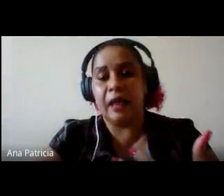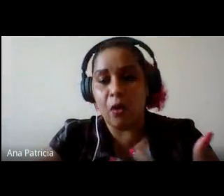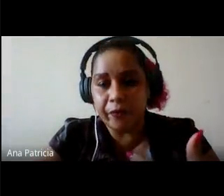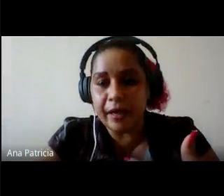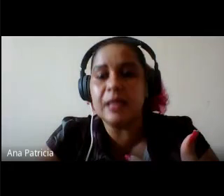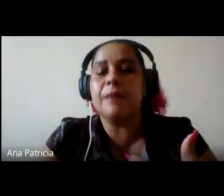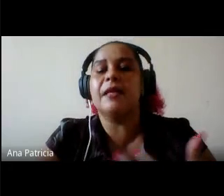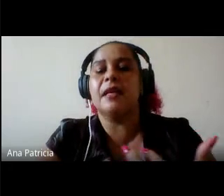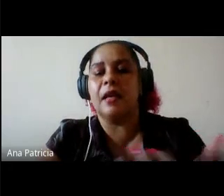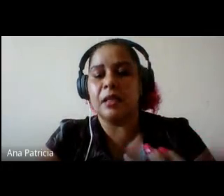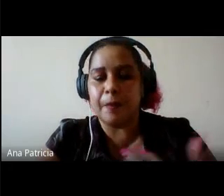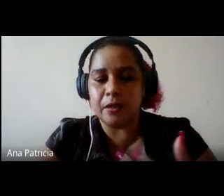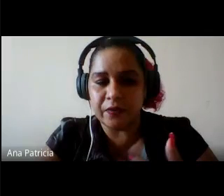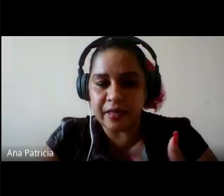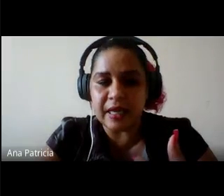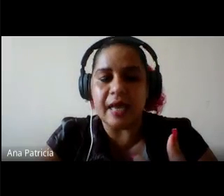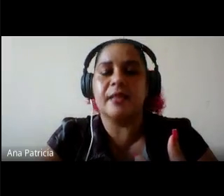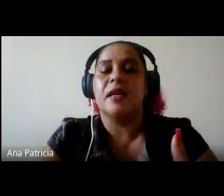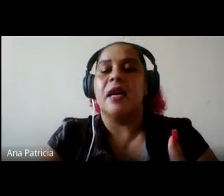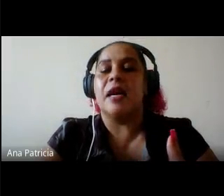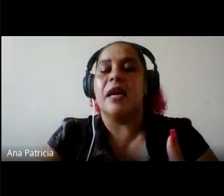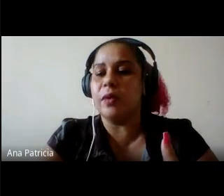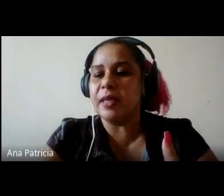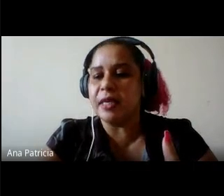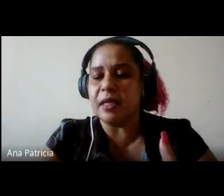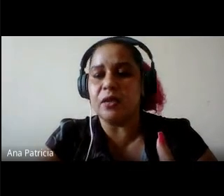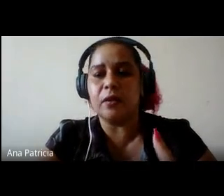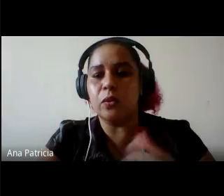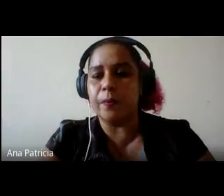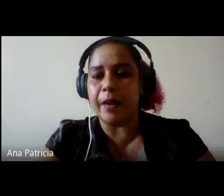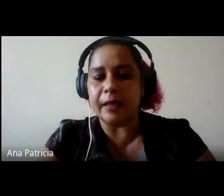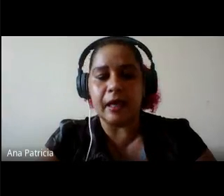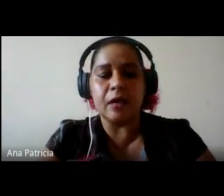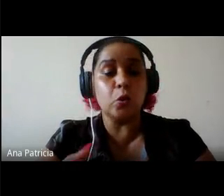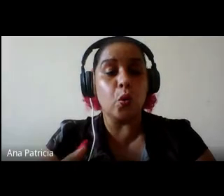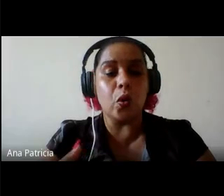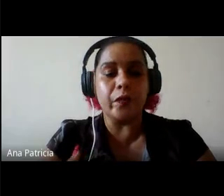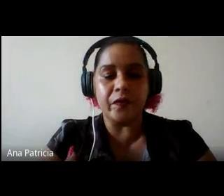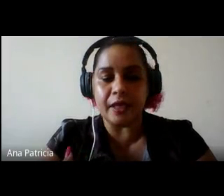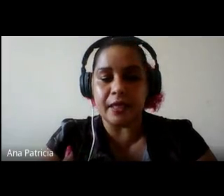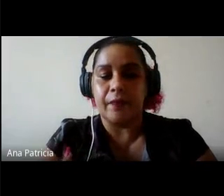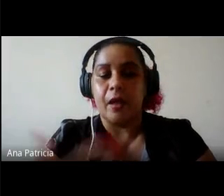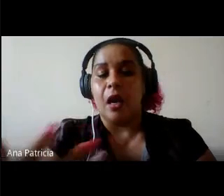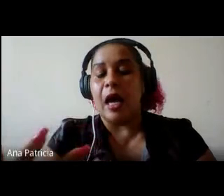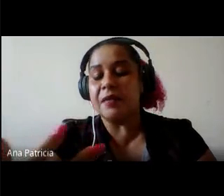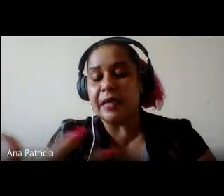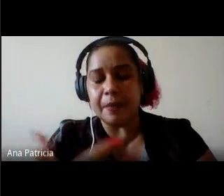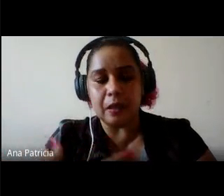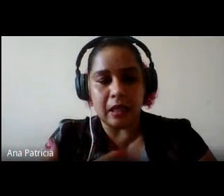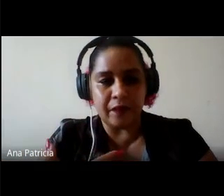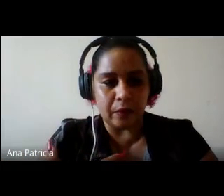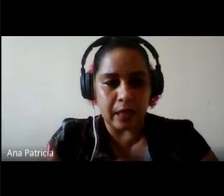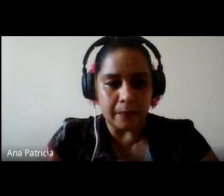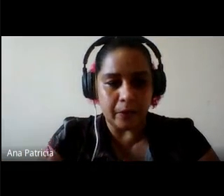Tem que ter confiança para as expressões faciais. É tudo exercício, é tudo prática, é tudo convivência. Às vezes